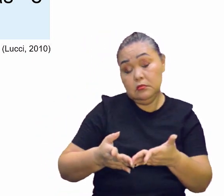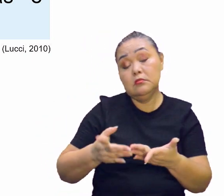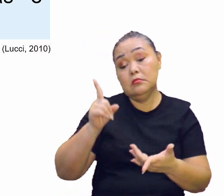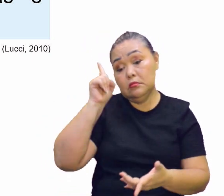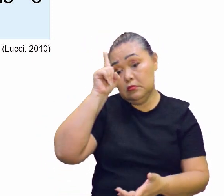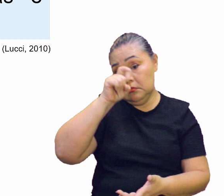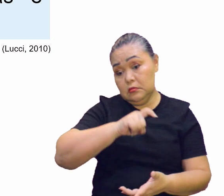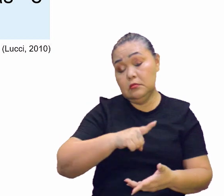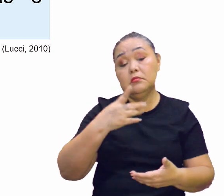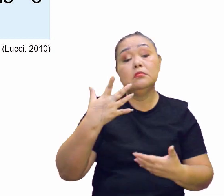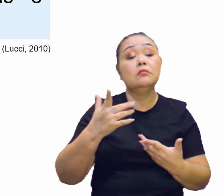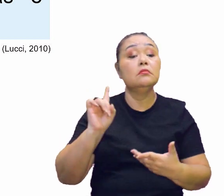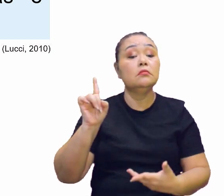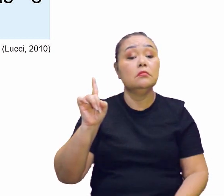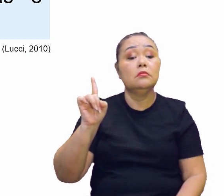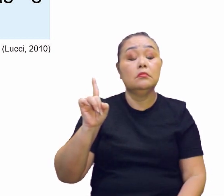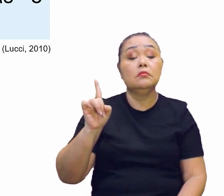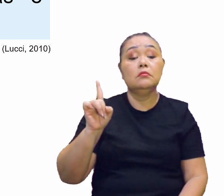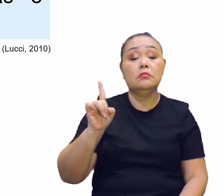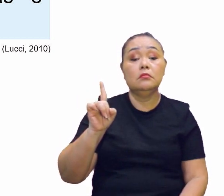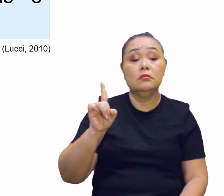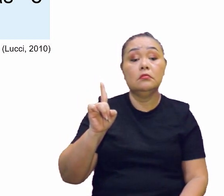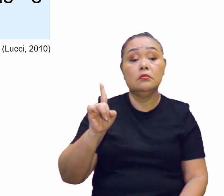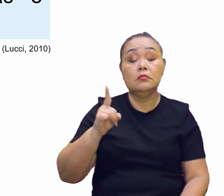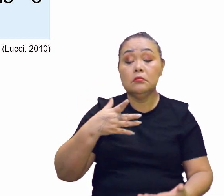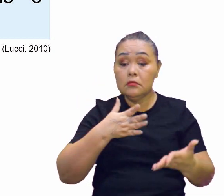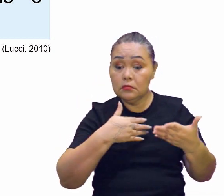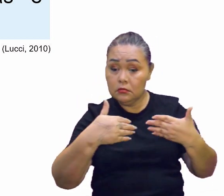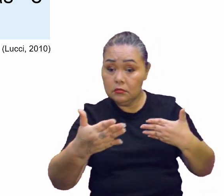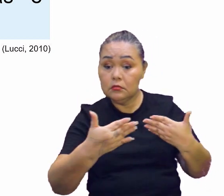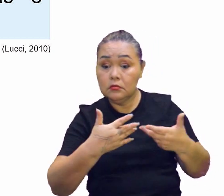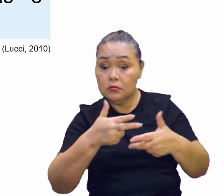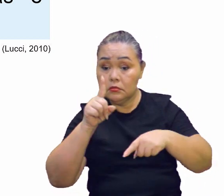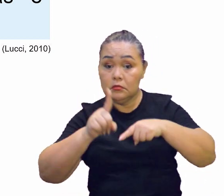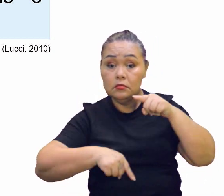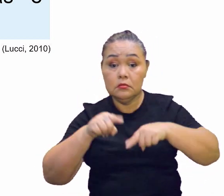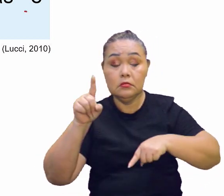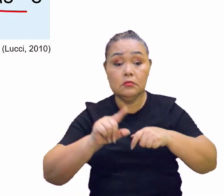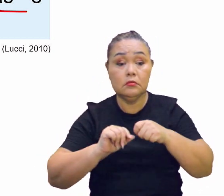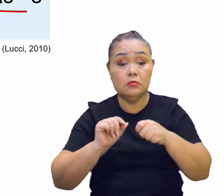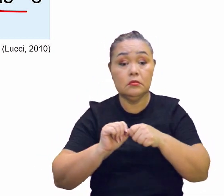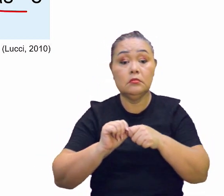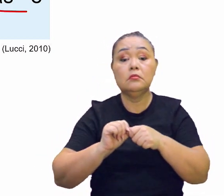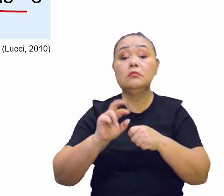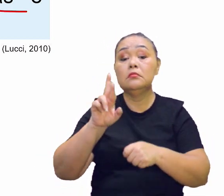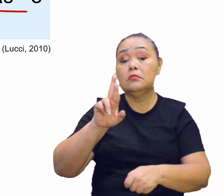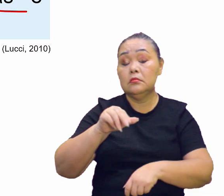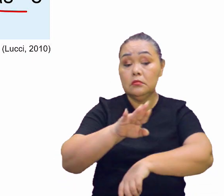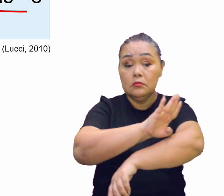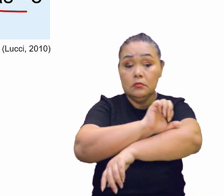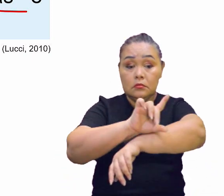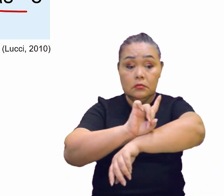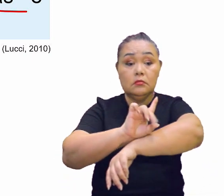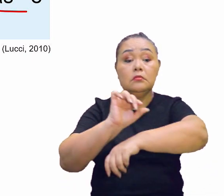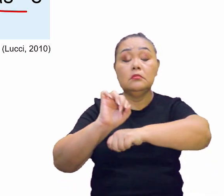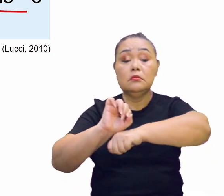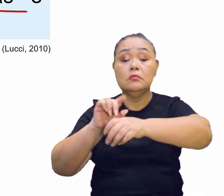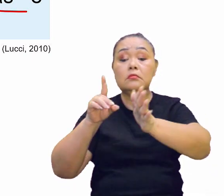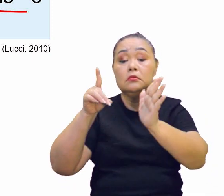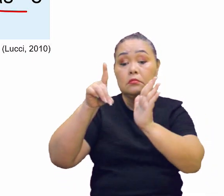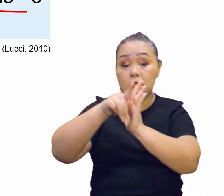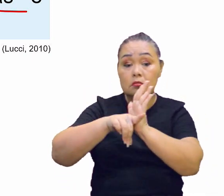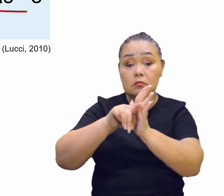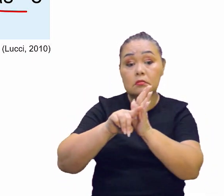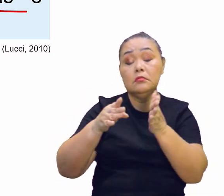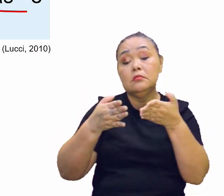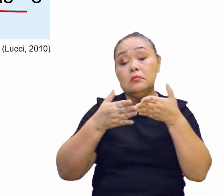E essas exportações, né, esse fluxo de mercadorias vem por rodovias, ferrovias e